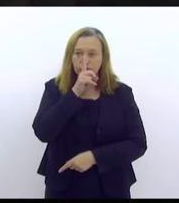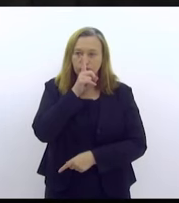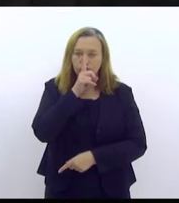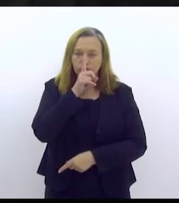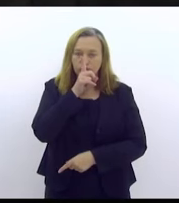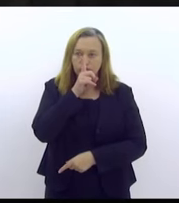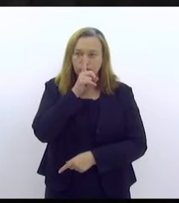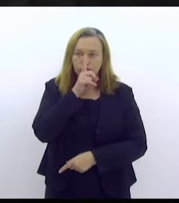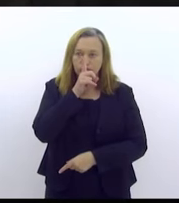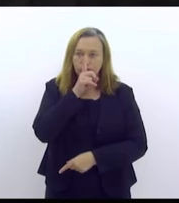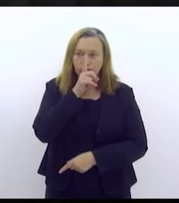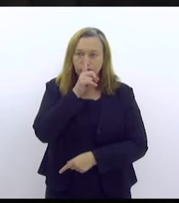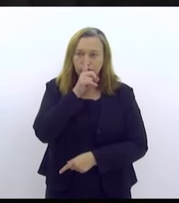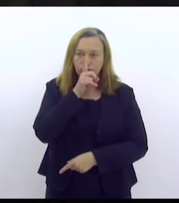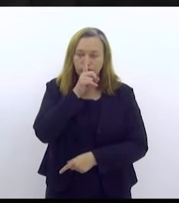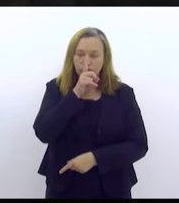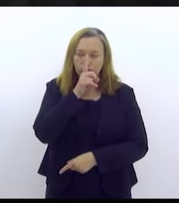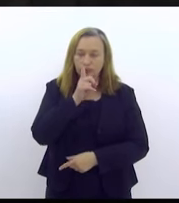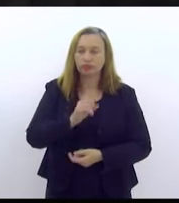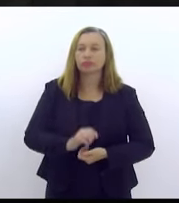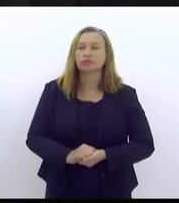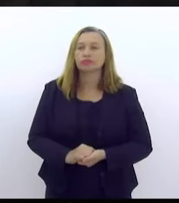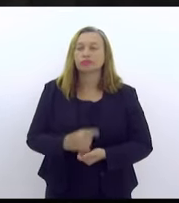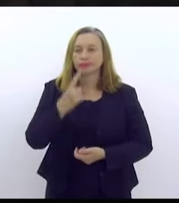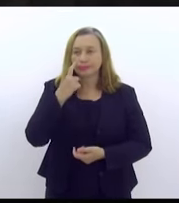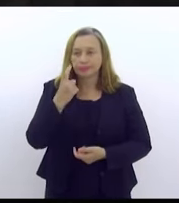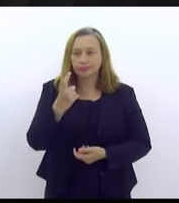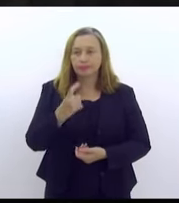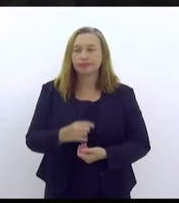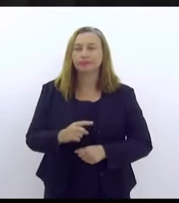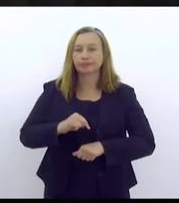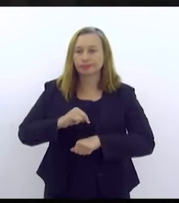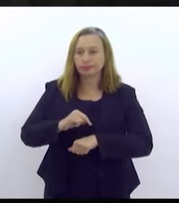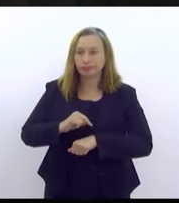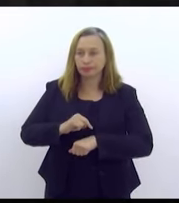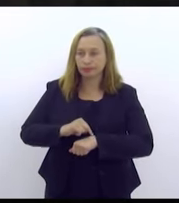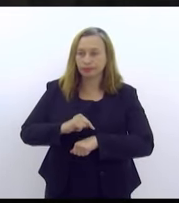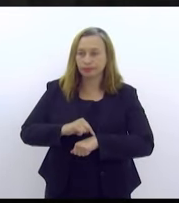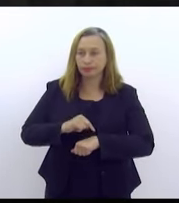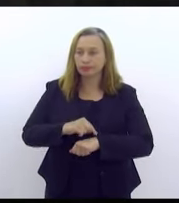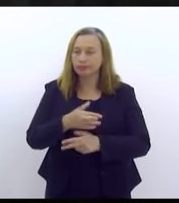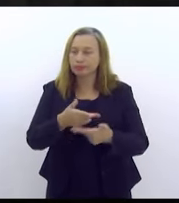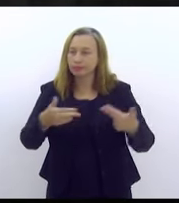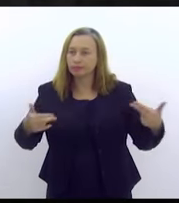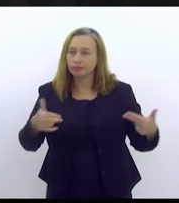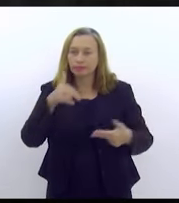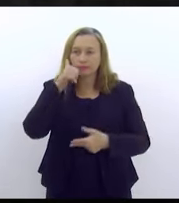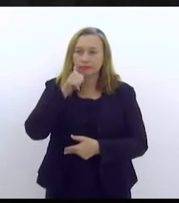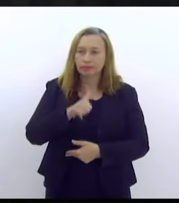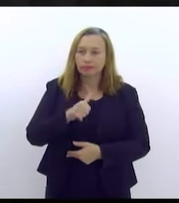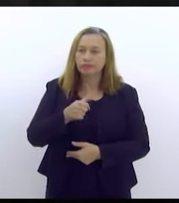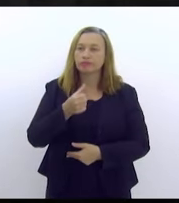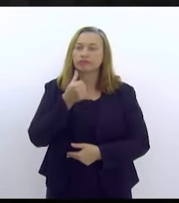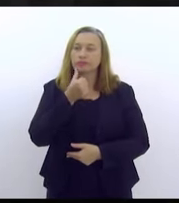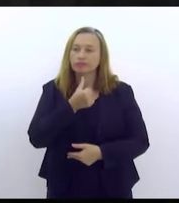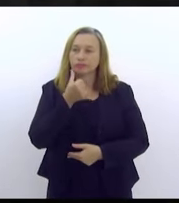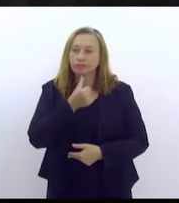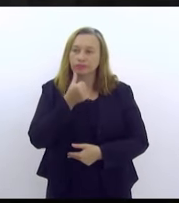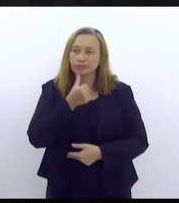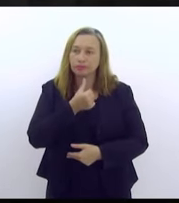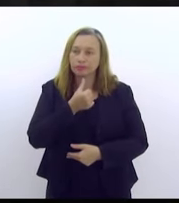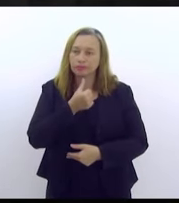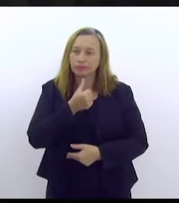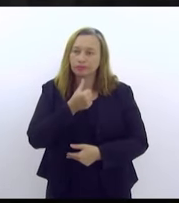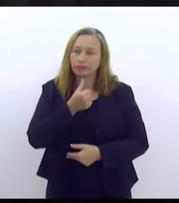mais ensurdecedor, tendo em conta que, neste preciso momento, dezenas de mulheres e meninas são